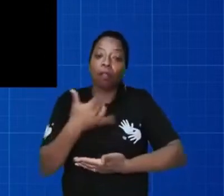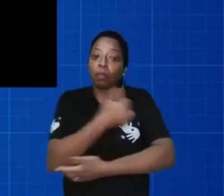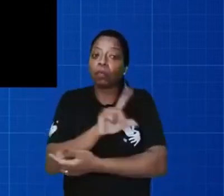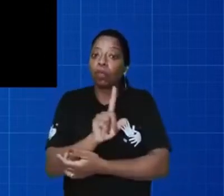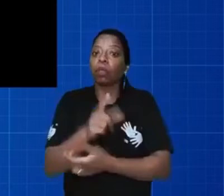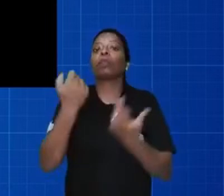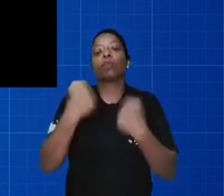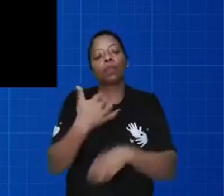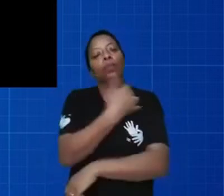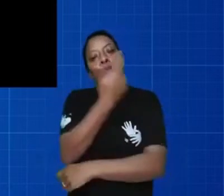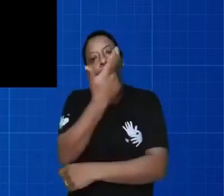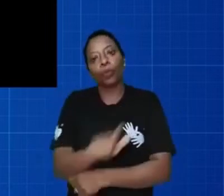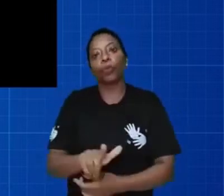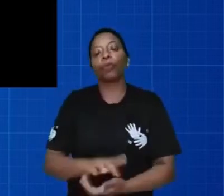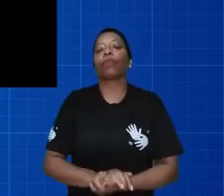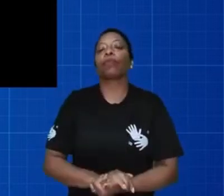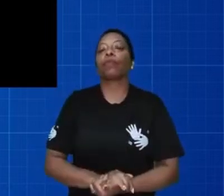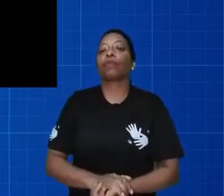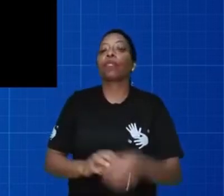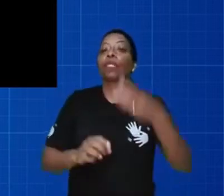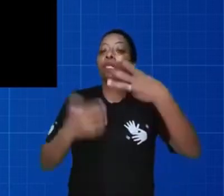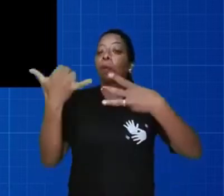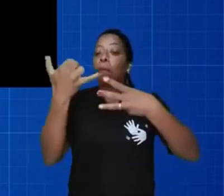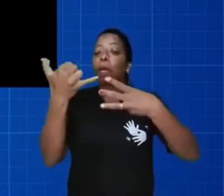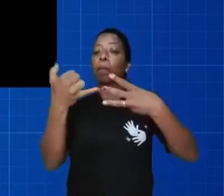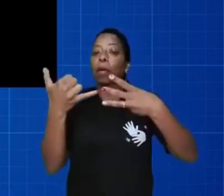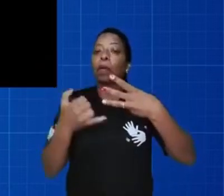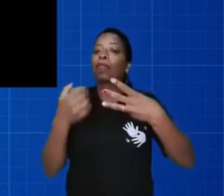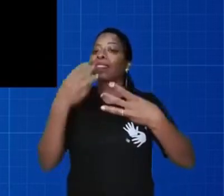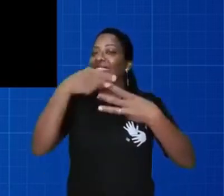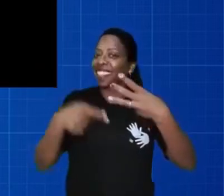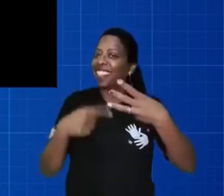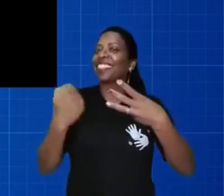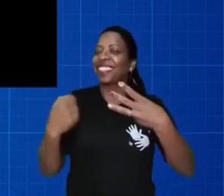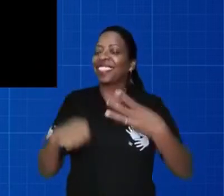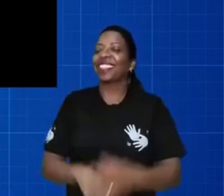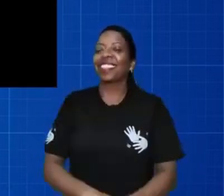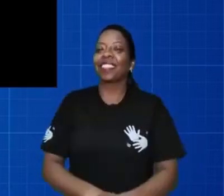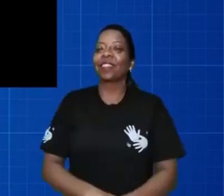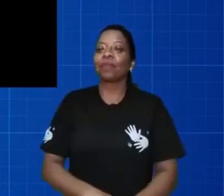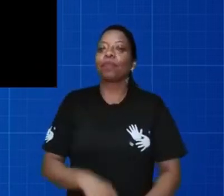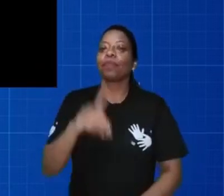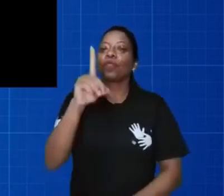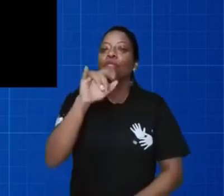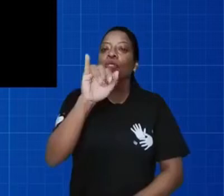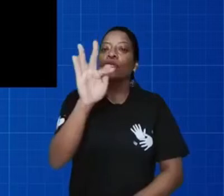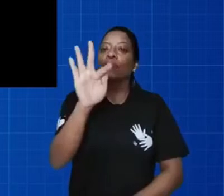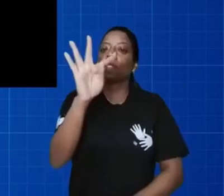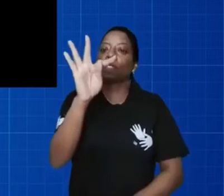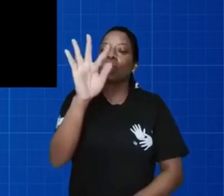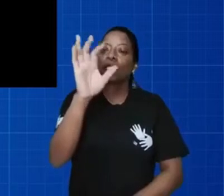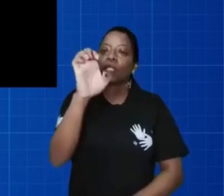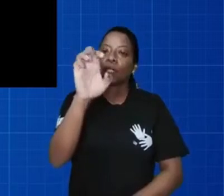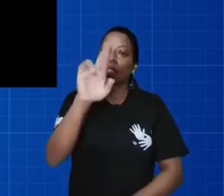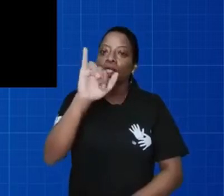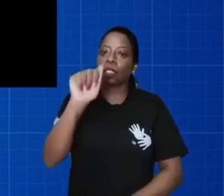Difteria. É causada por uma bactéria, transmitida por gotículas também. Geralmente, ela fica alojada na garganta, né? Causa febre,